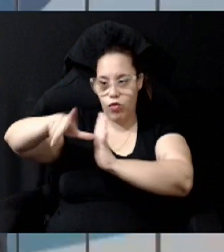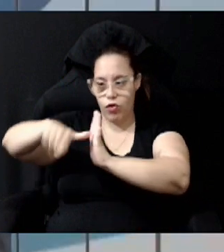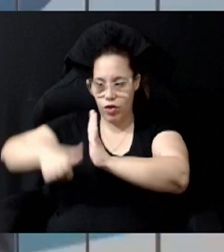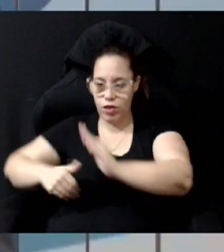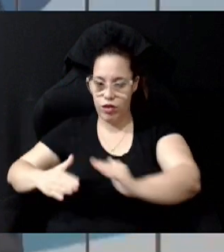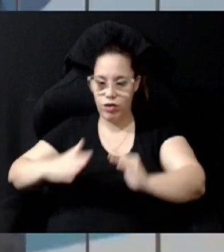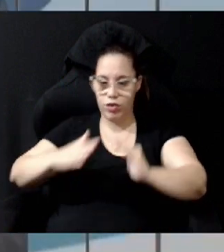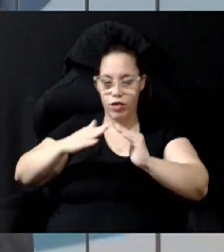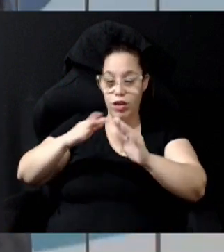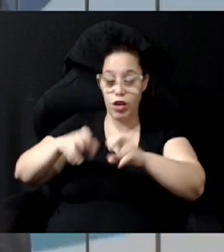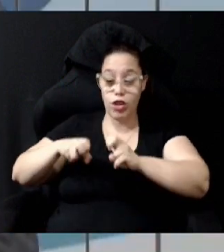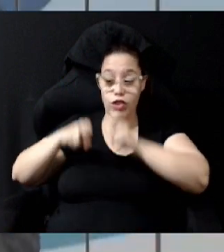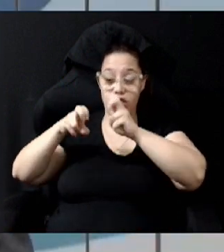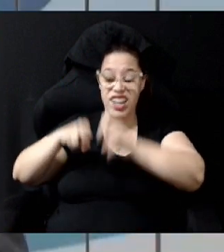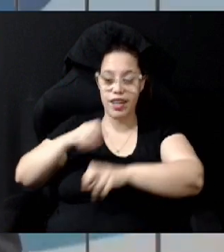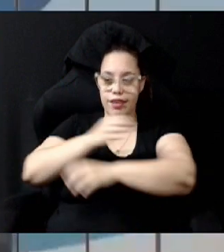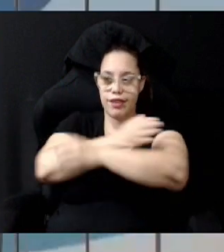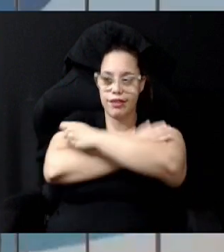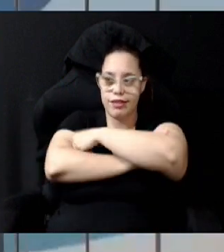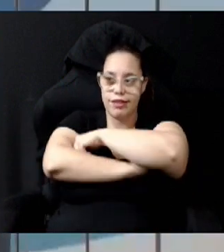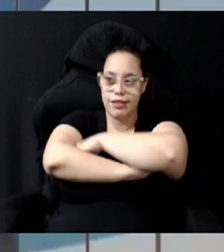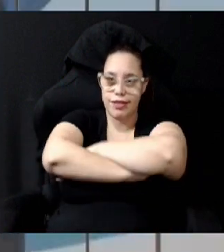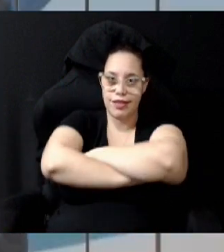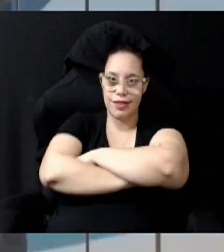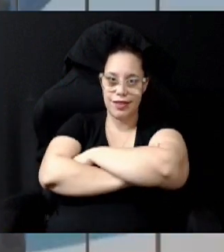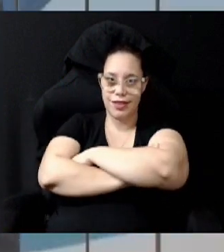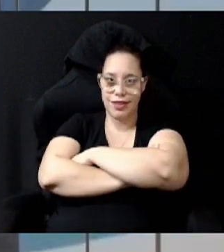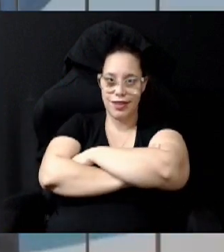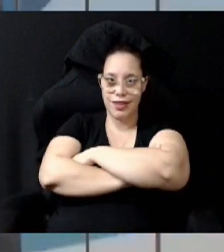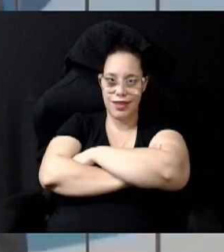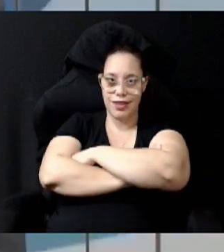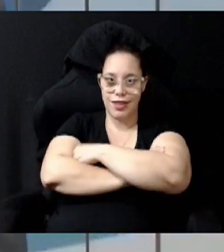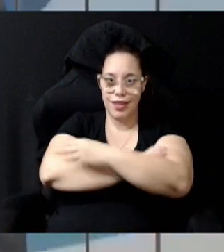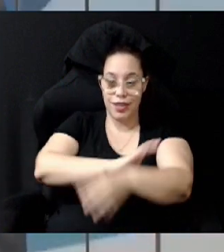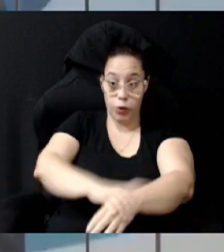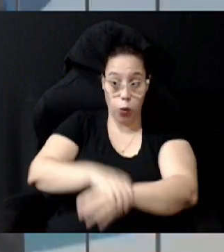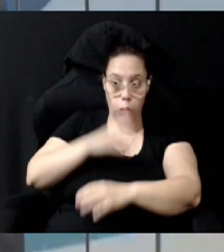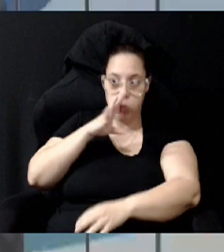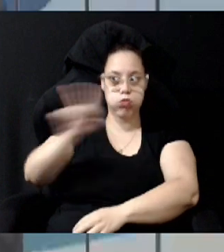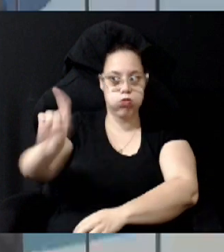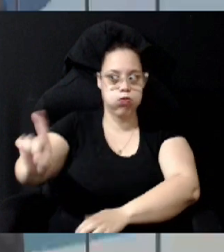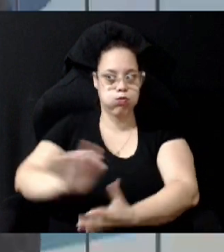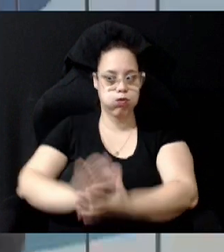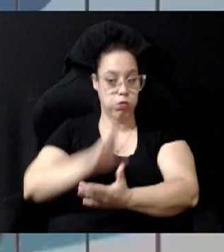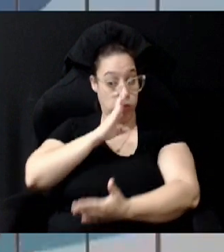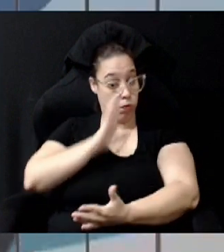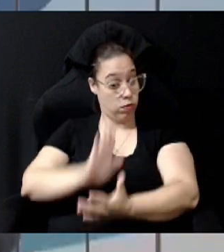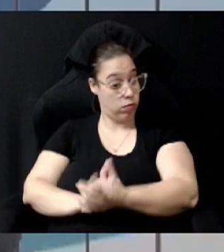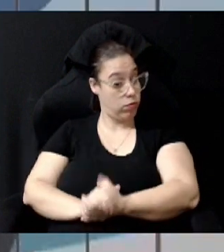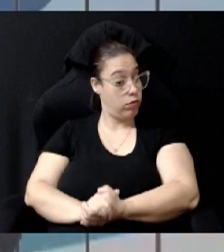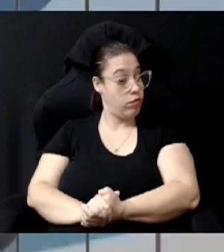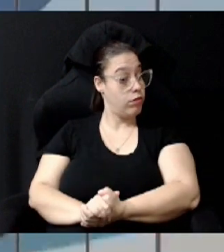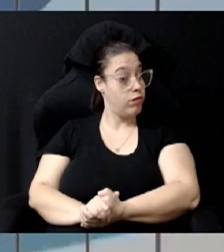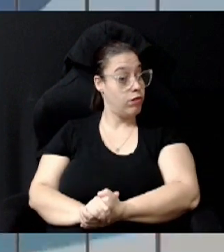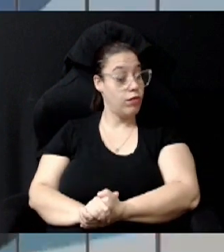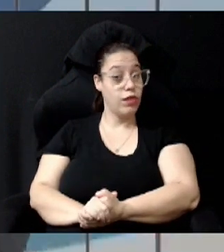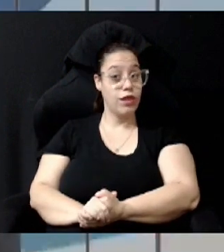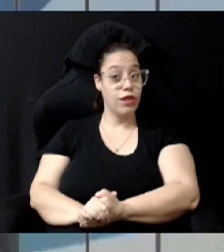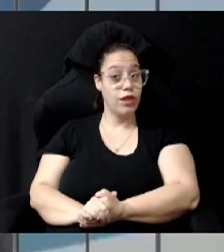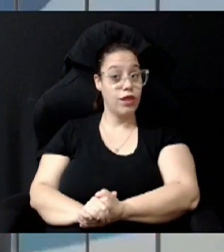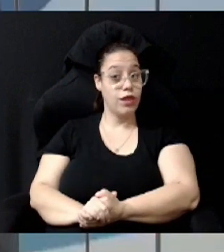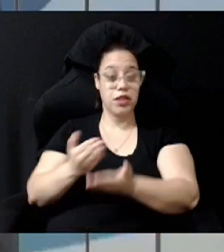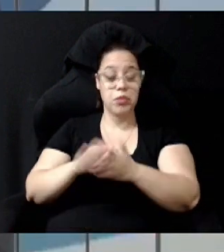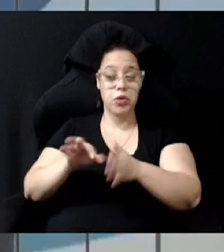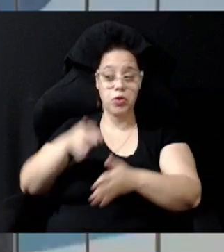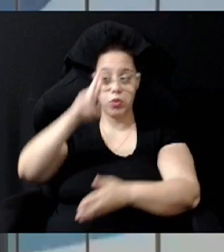fazendas. Eu ia falar, meu pai me segurou, né? E falou, terminou lá o almoço, foi trabalhar.